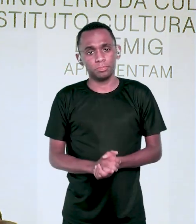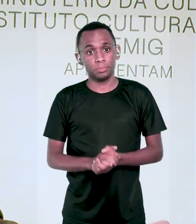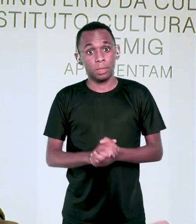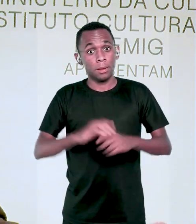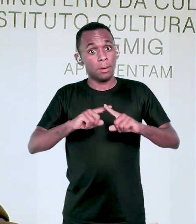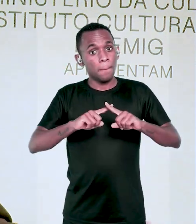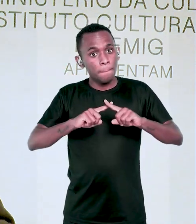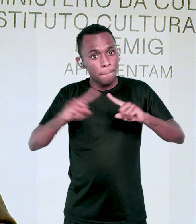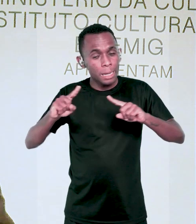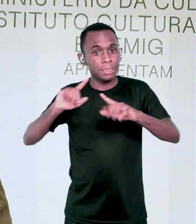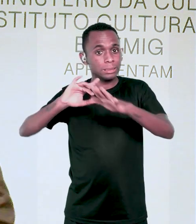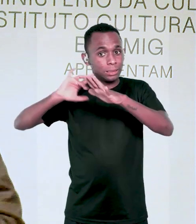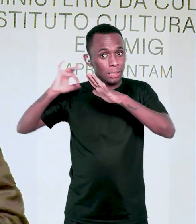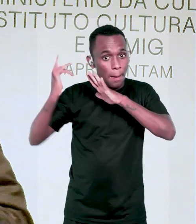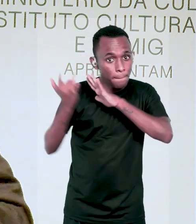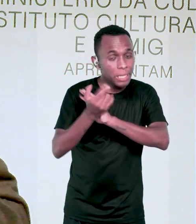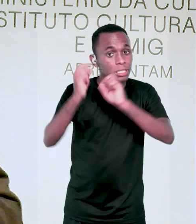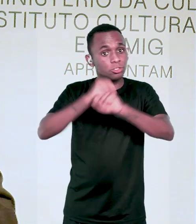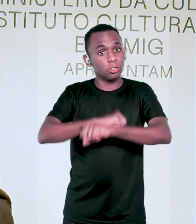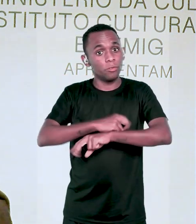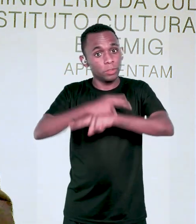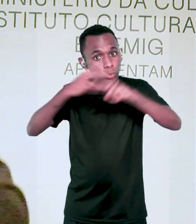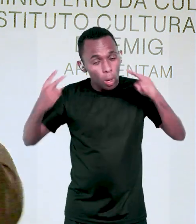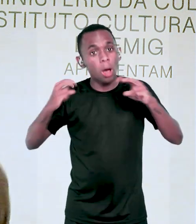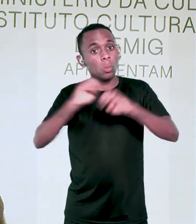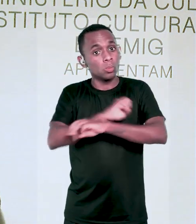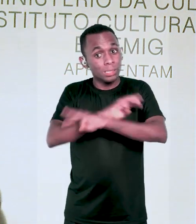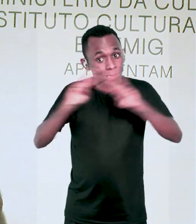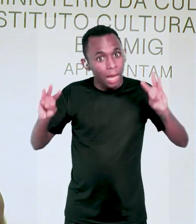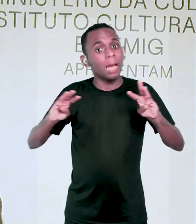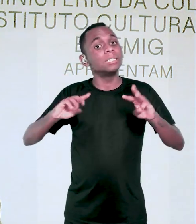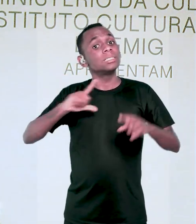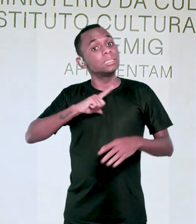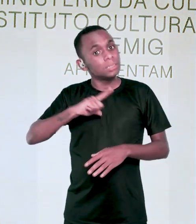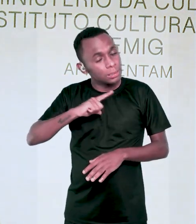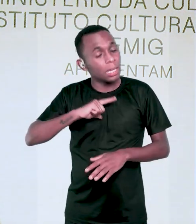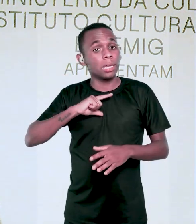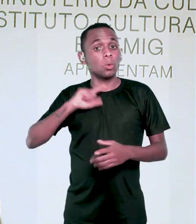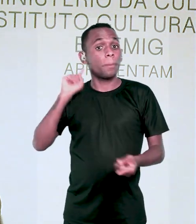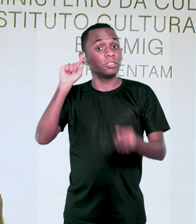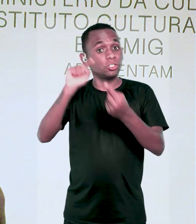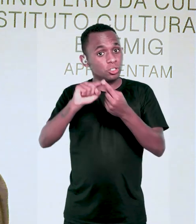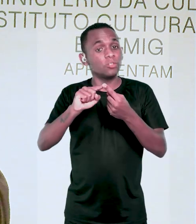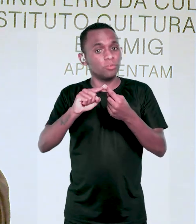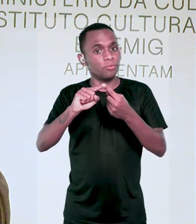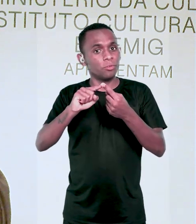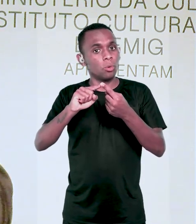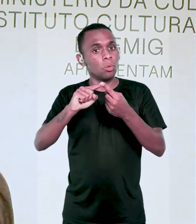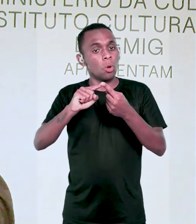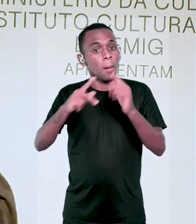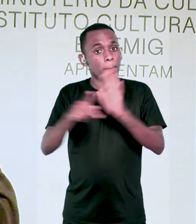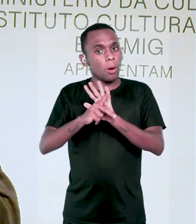na moda da mesma forma a nossa própria imagem corporal é